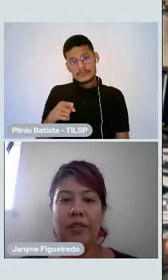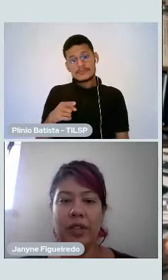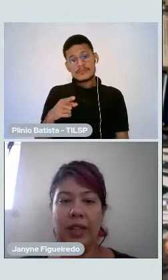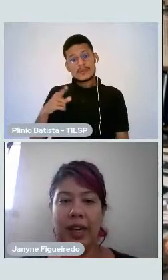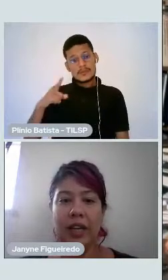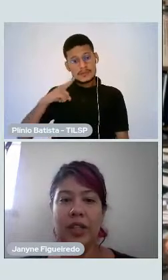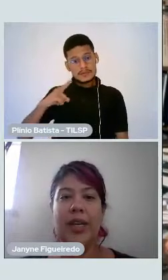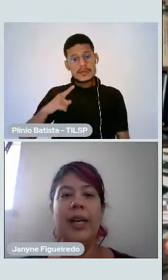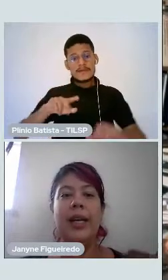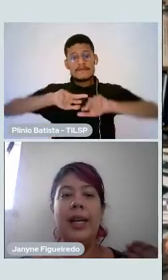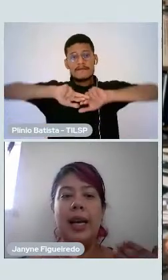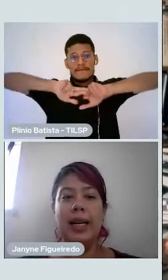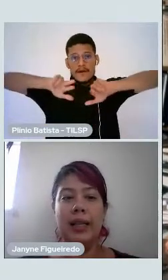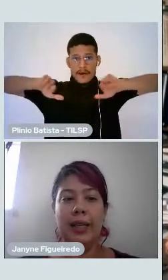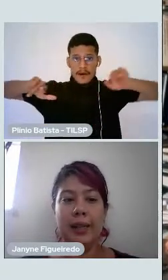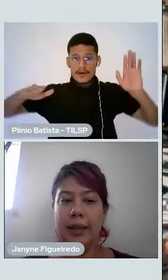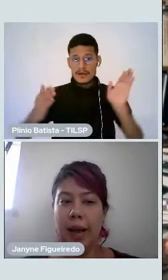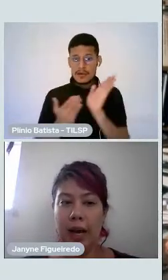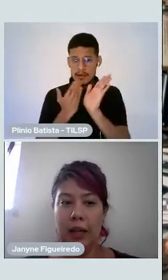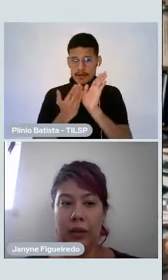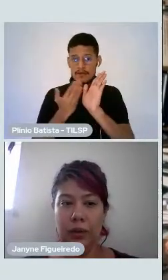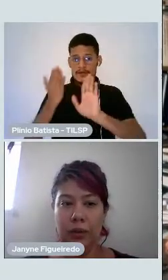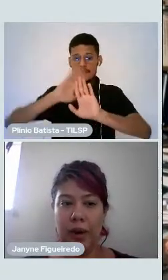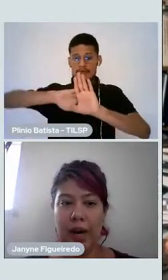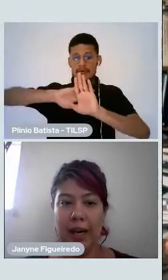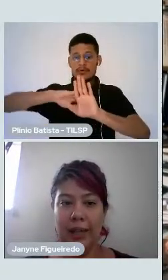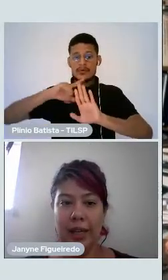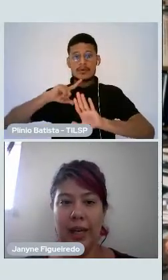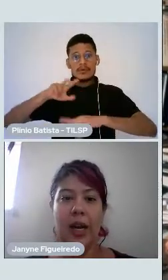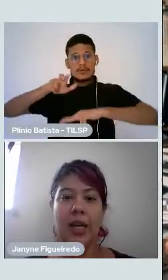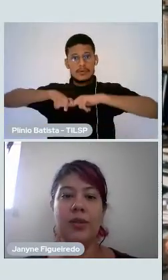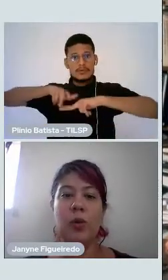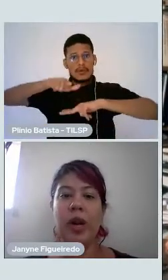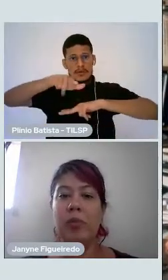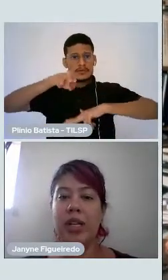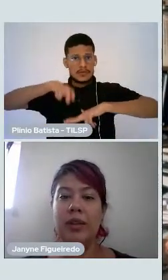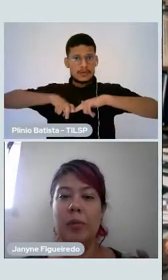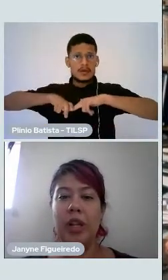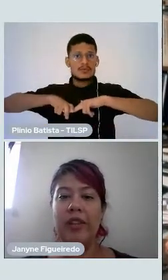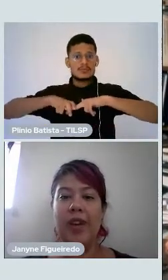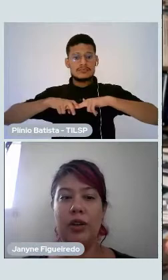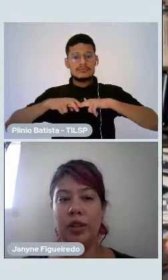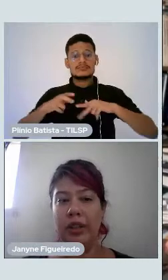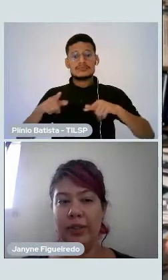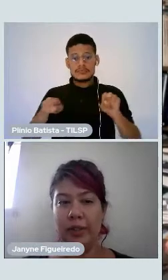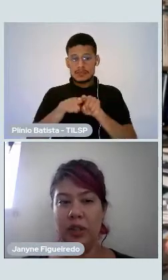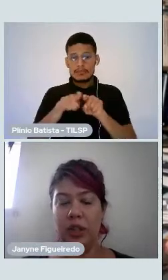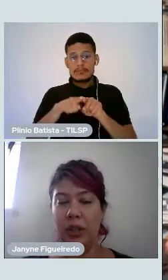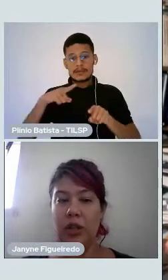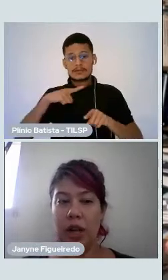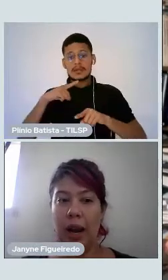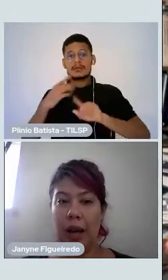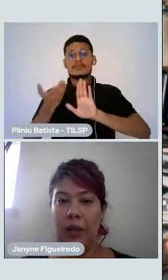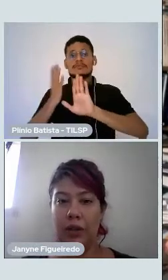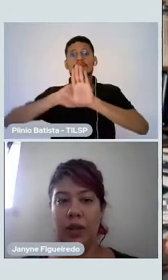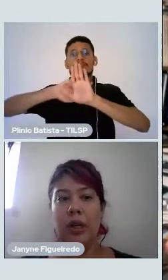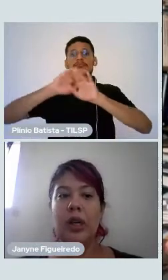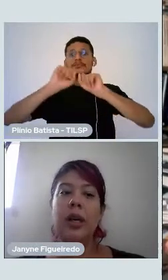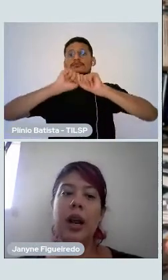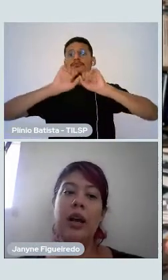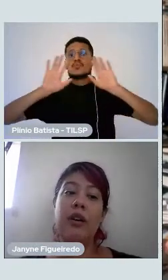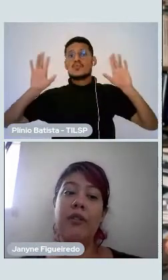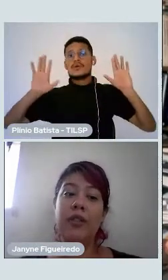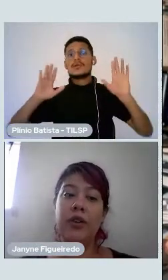bastantes livros atrás dele, ele está sentado numa cadeira e sobre a mesa também tem vários livros